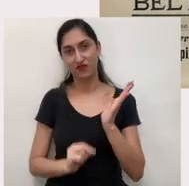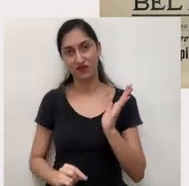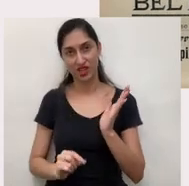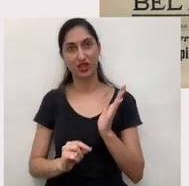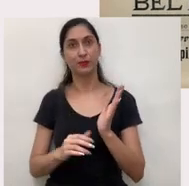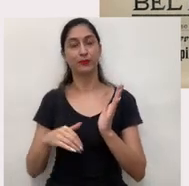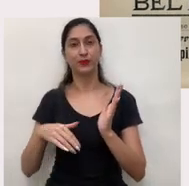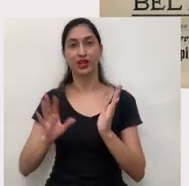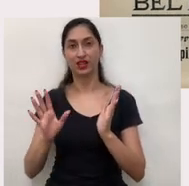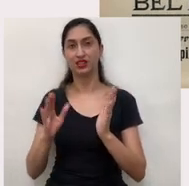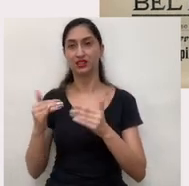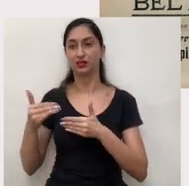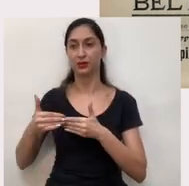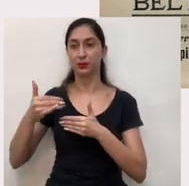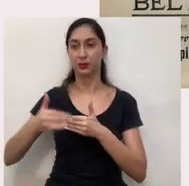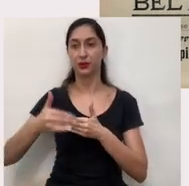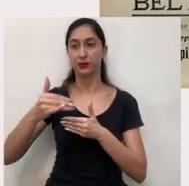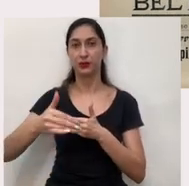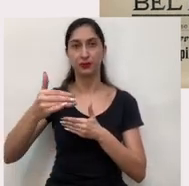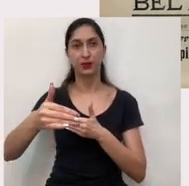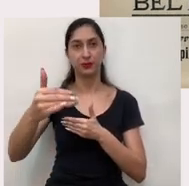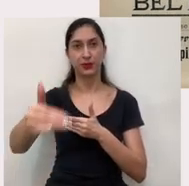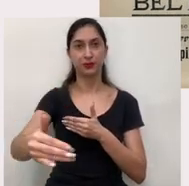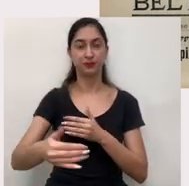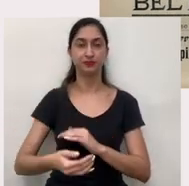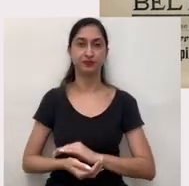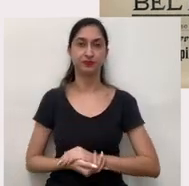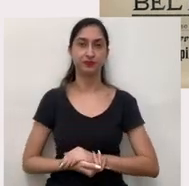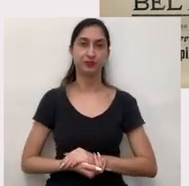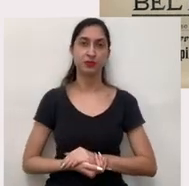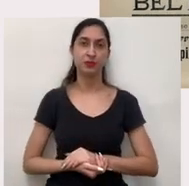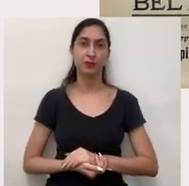mais cronológica, né? Pode passar, por favor.